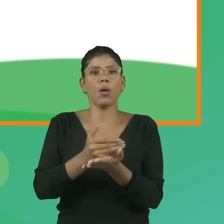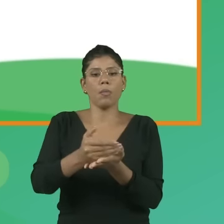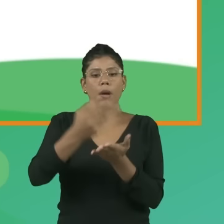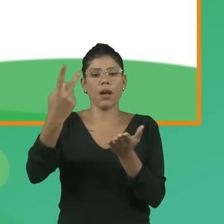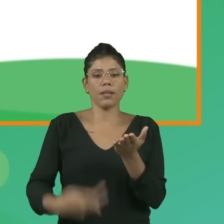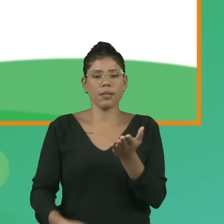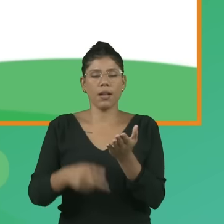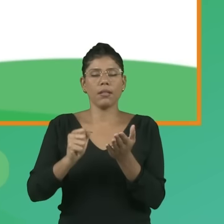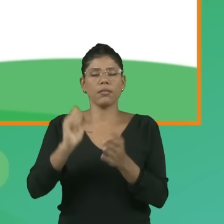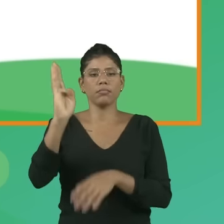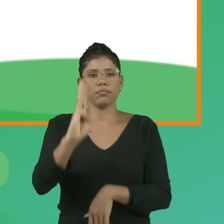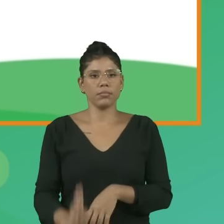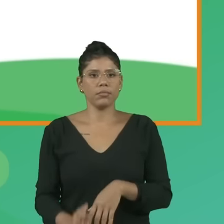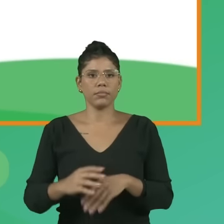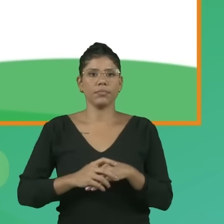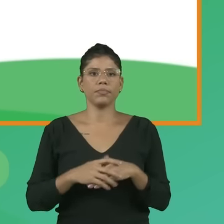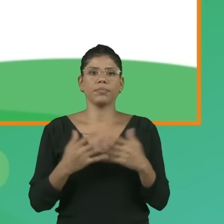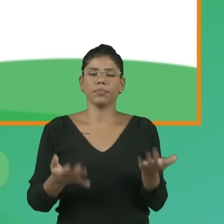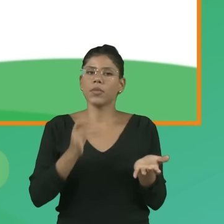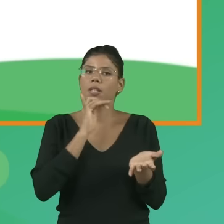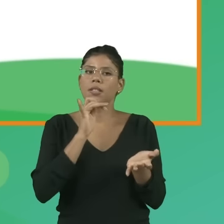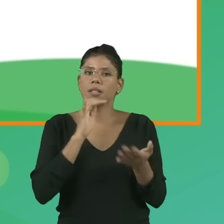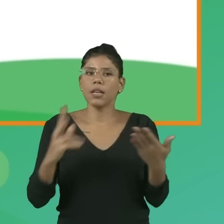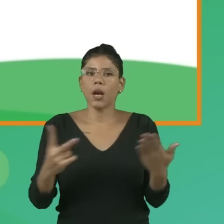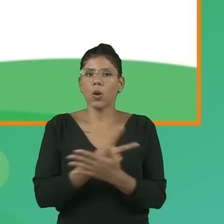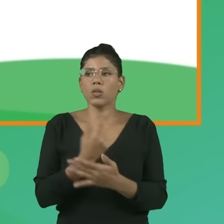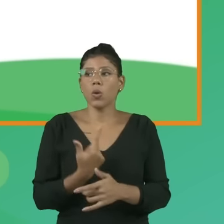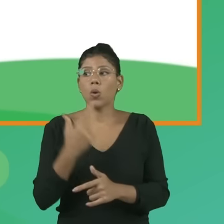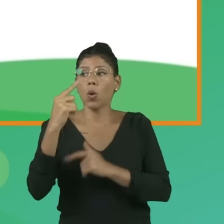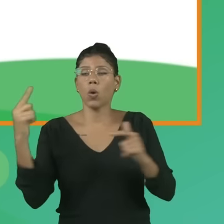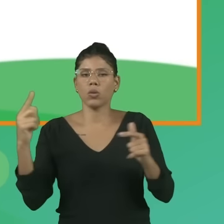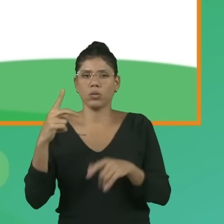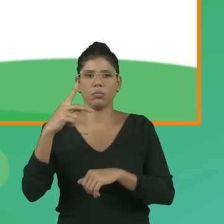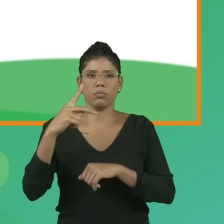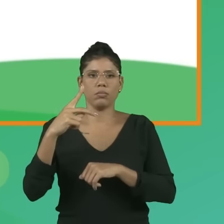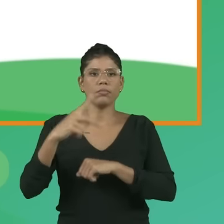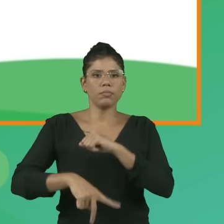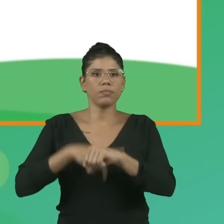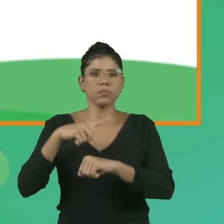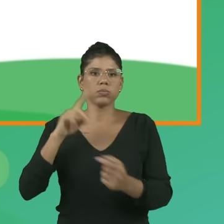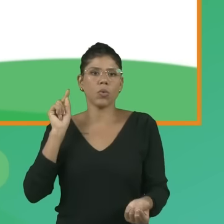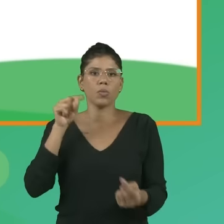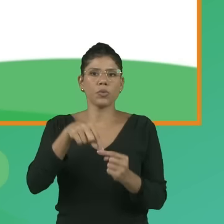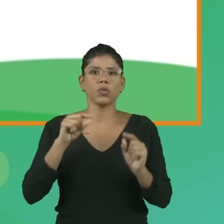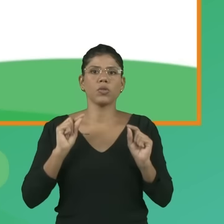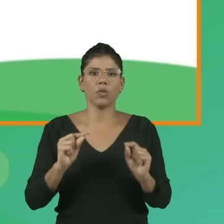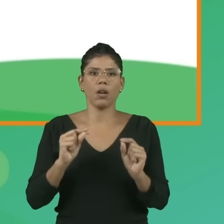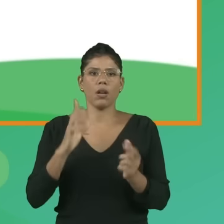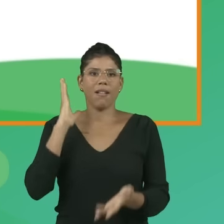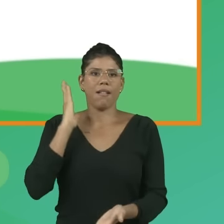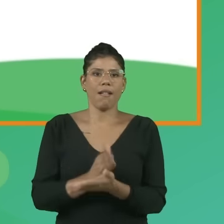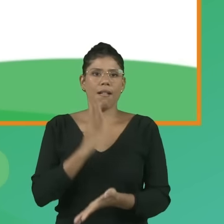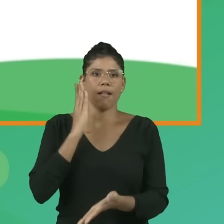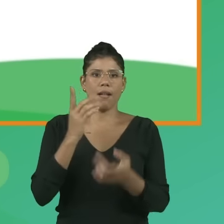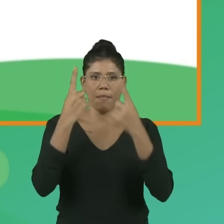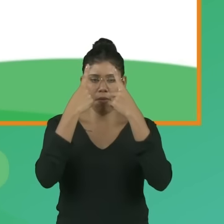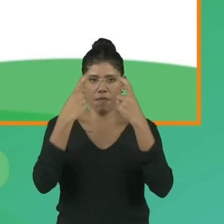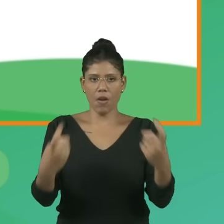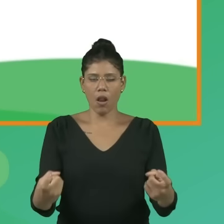jurídico brasileiro, a exemplo do que ocorreu em outros países, objetivando a erradicação da costumais violência